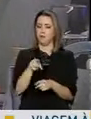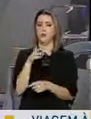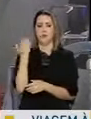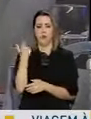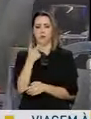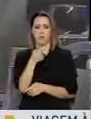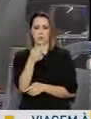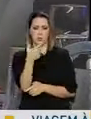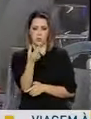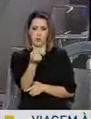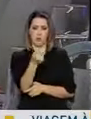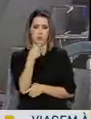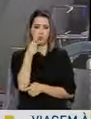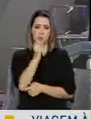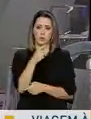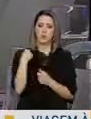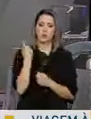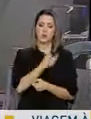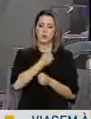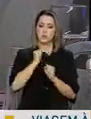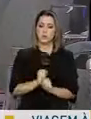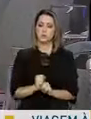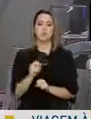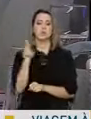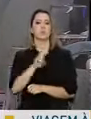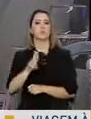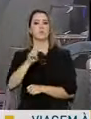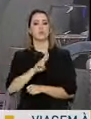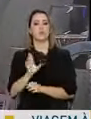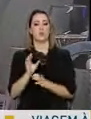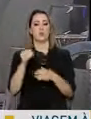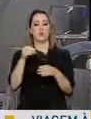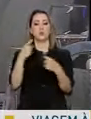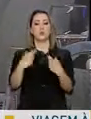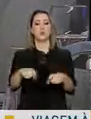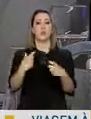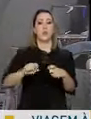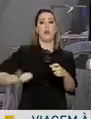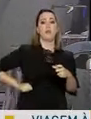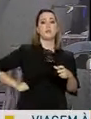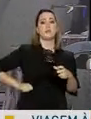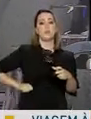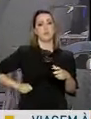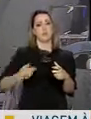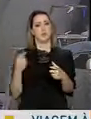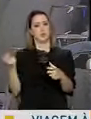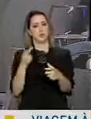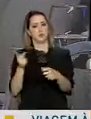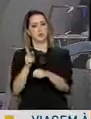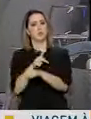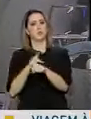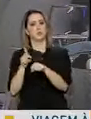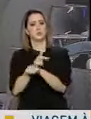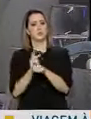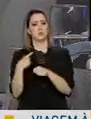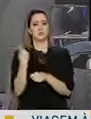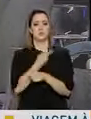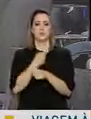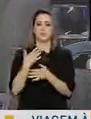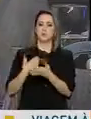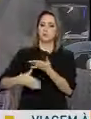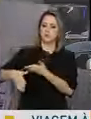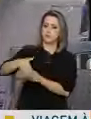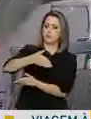utilizássemos os nossos consulados lá continuou houvesse consulado de ambos os países para que pudéssemos